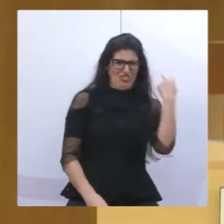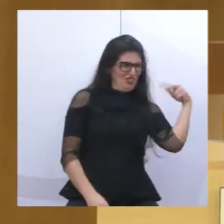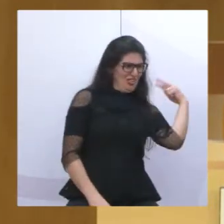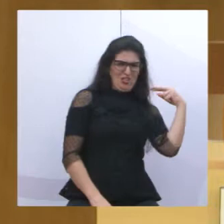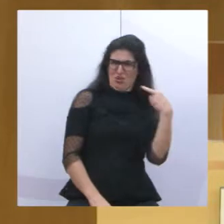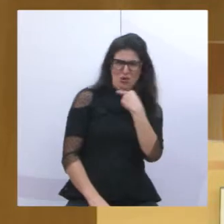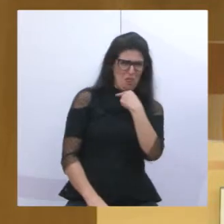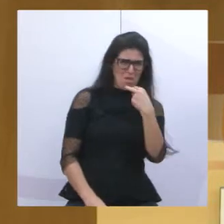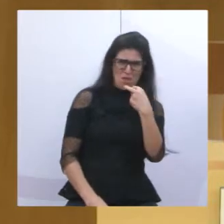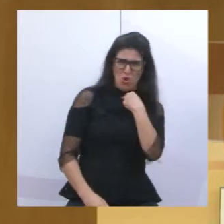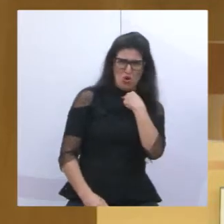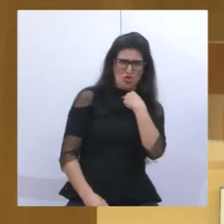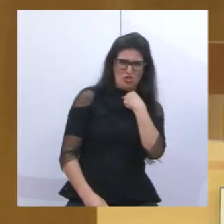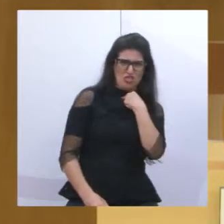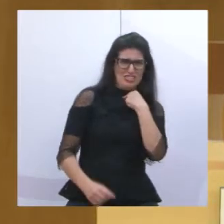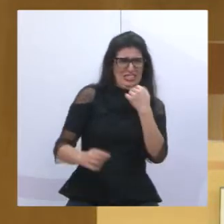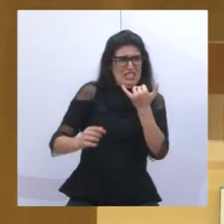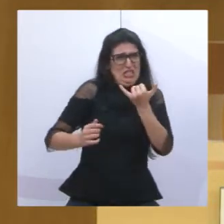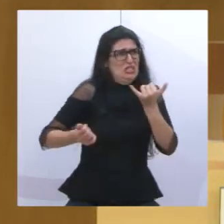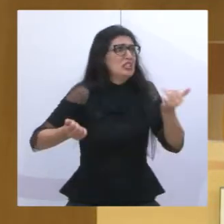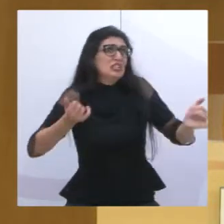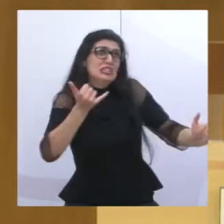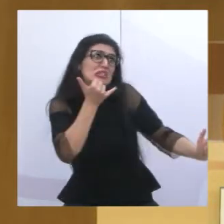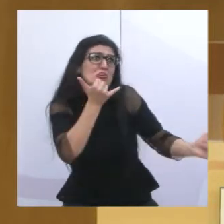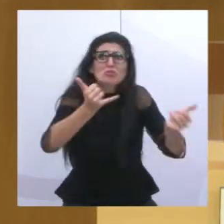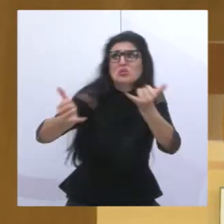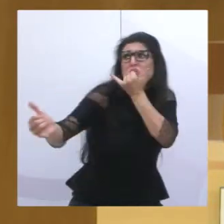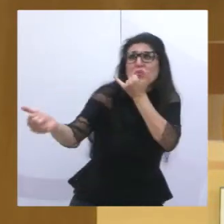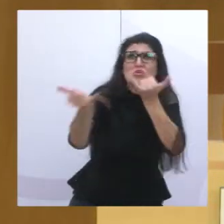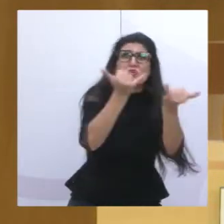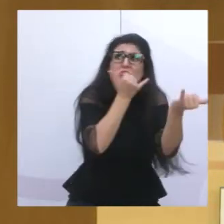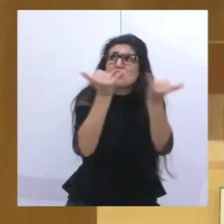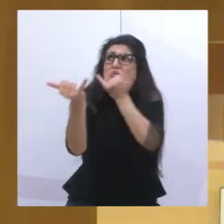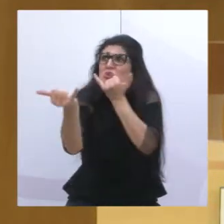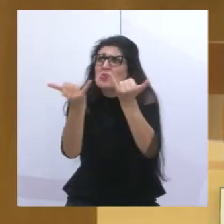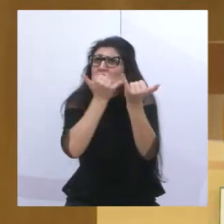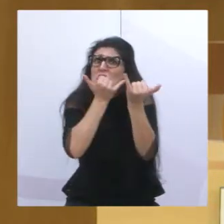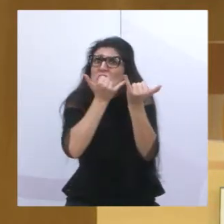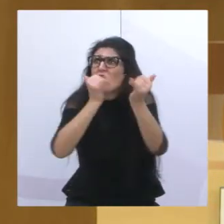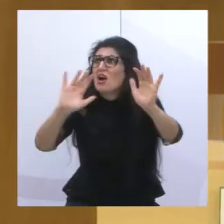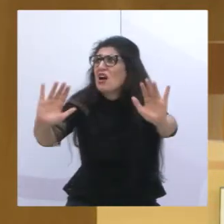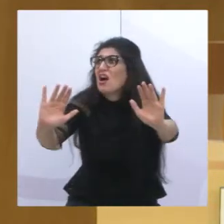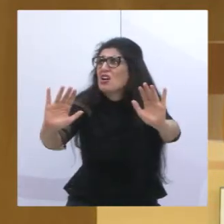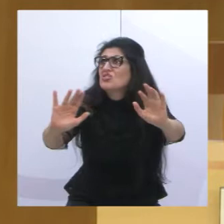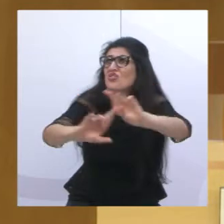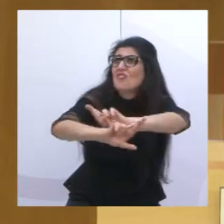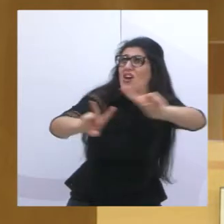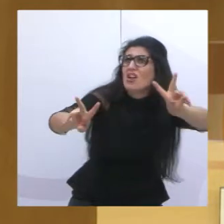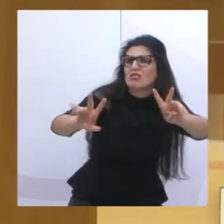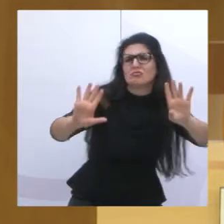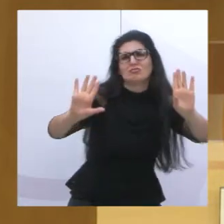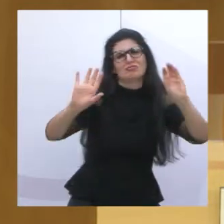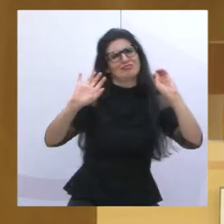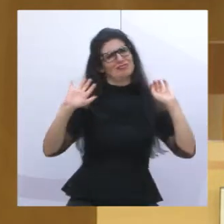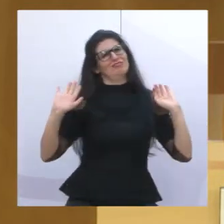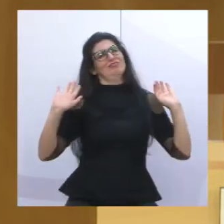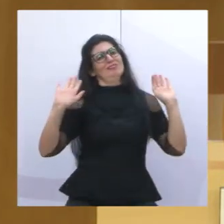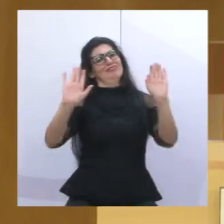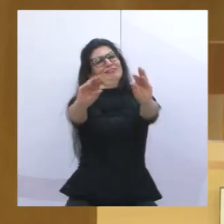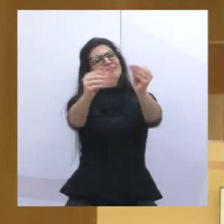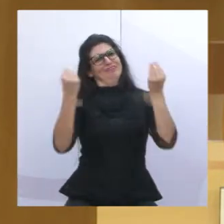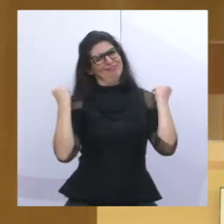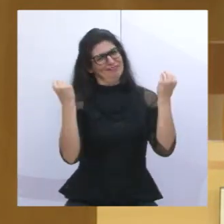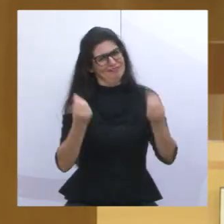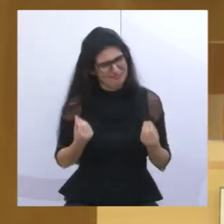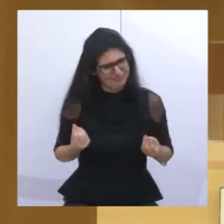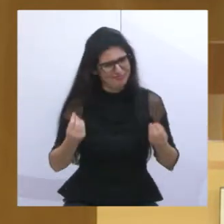podemos voltar atrás? Então é importante prestar atenção nessas coisas também. Não queremos aqui aprovar projeto do tipo